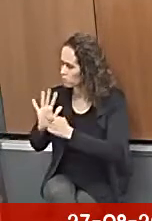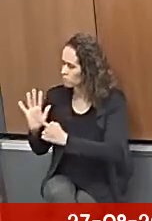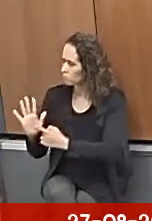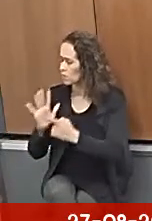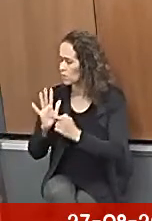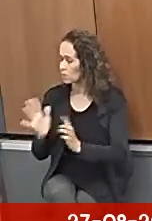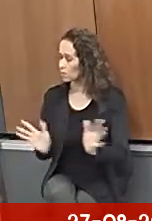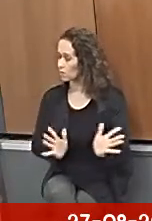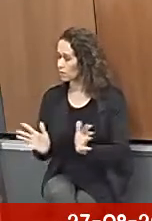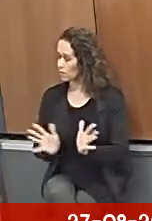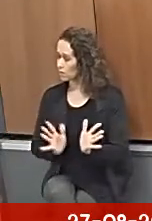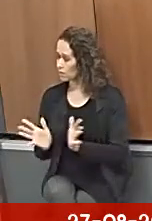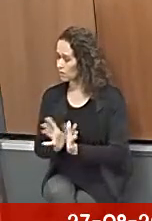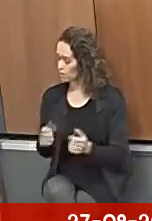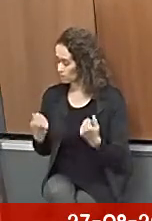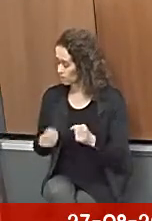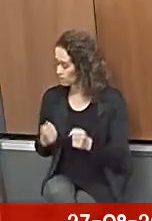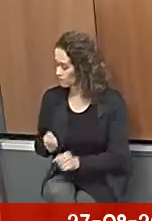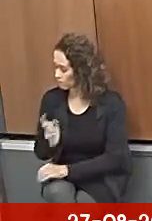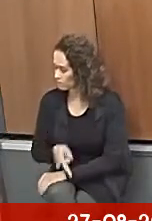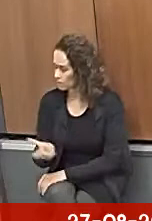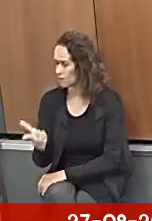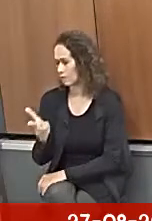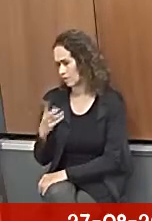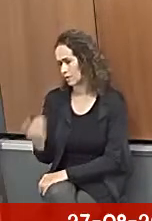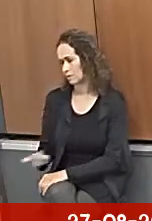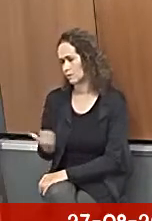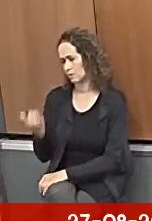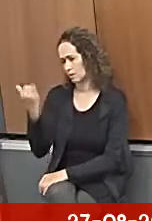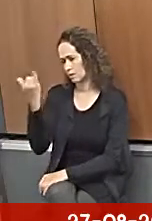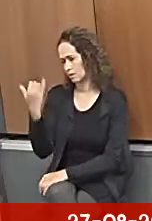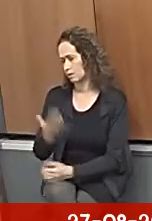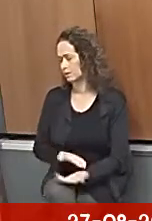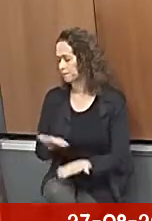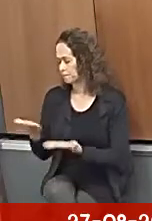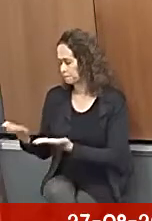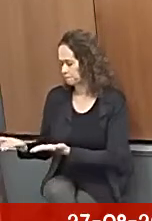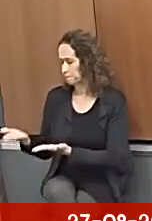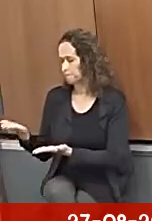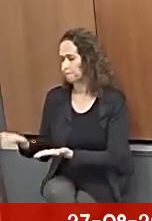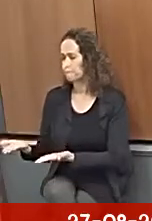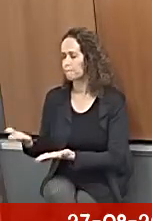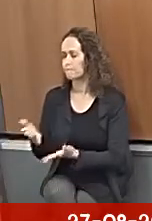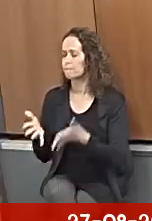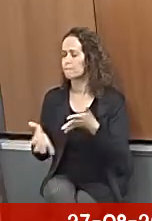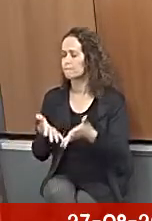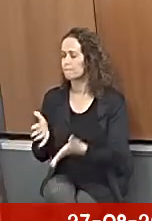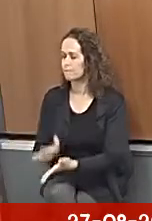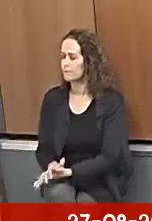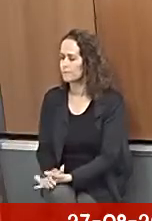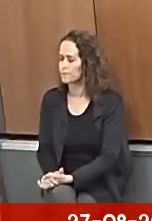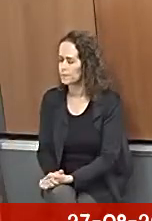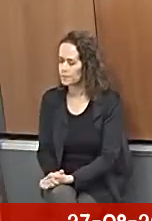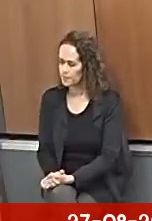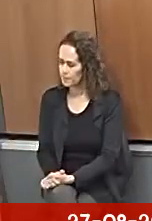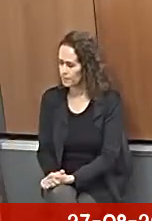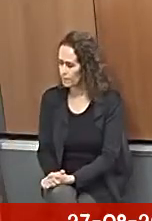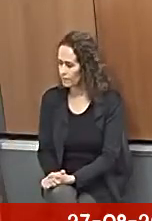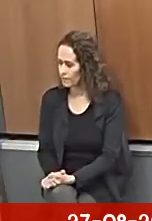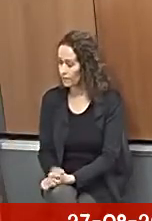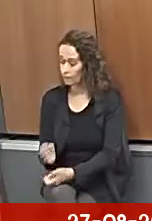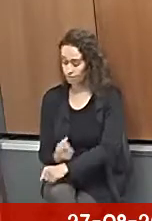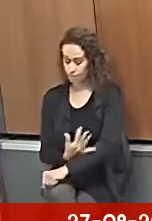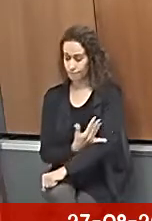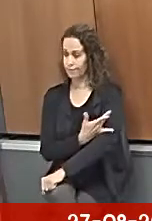e tem que estar sempre em alta passou então a palavra por christian bom é tão pouco